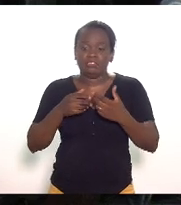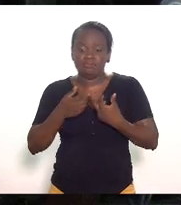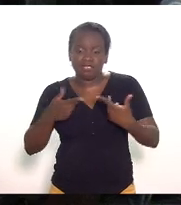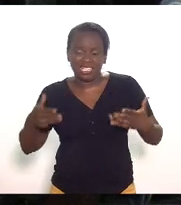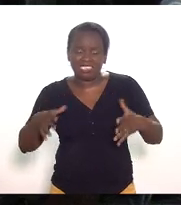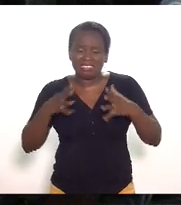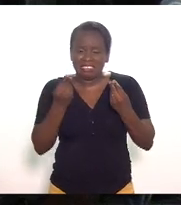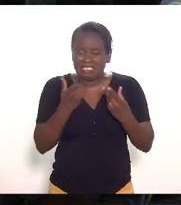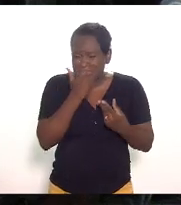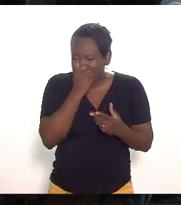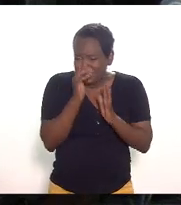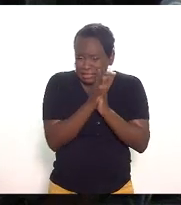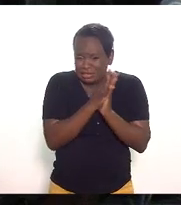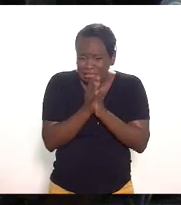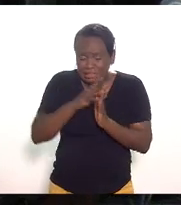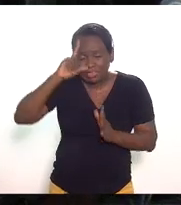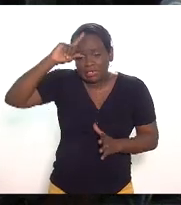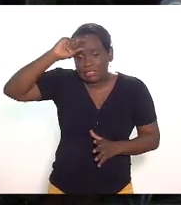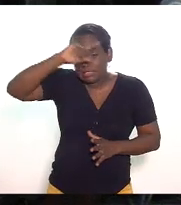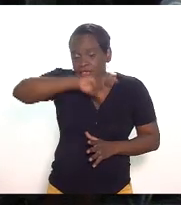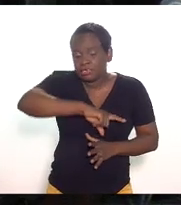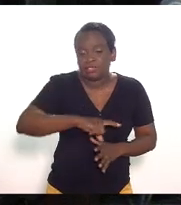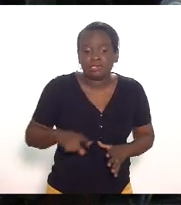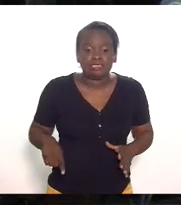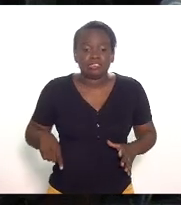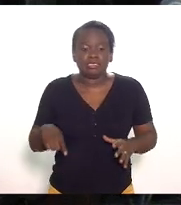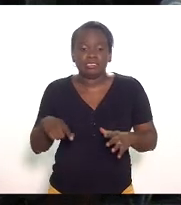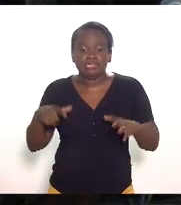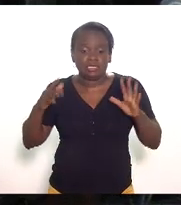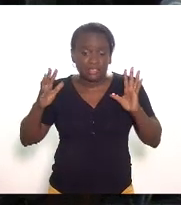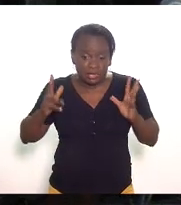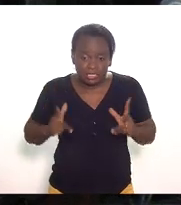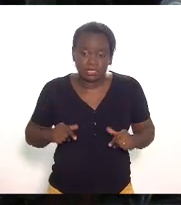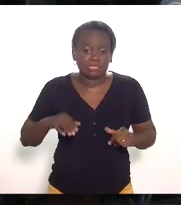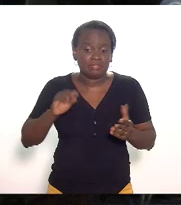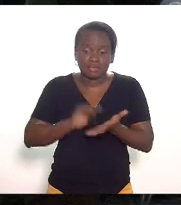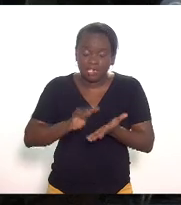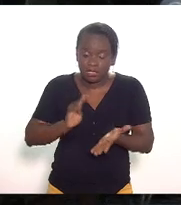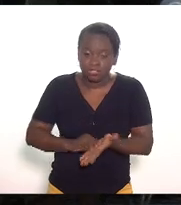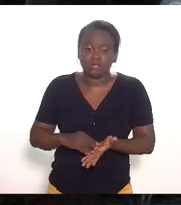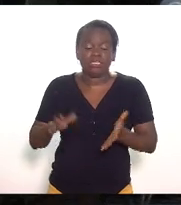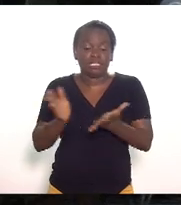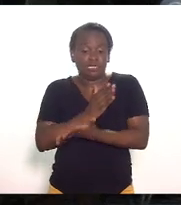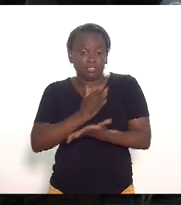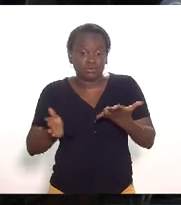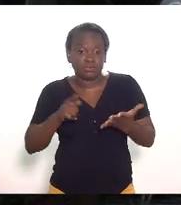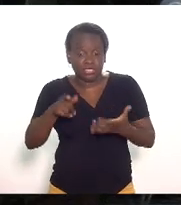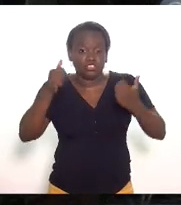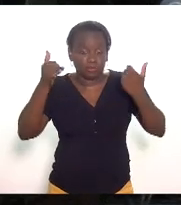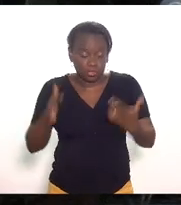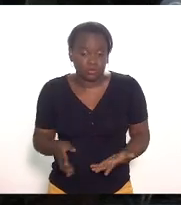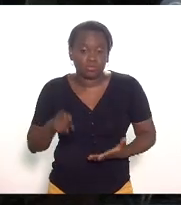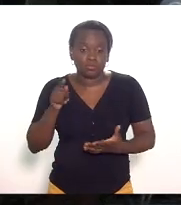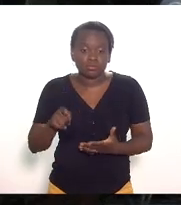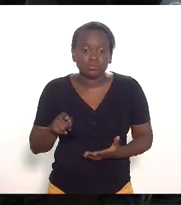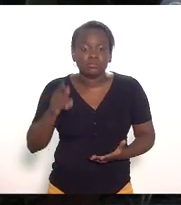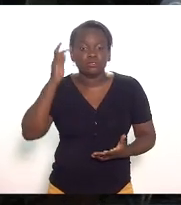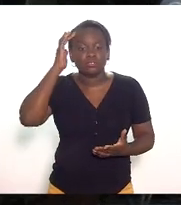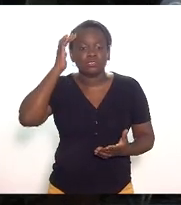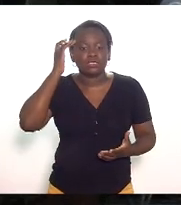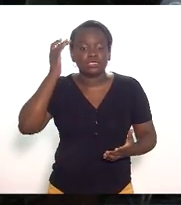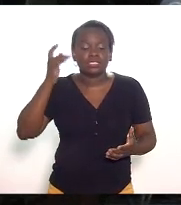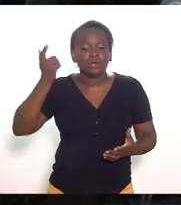com situações difíceis, sanitárias complicadas, com alguns que você ressaltou aí,